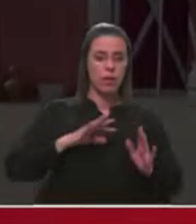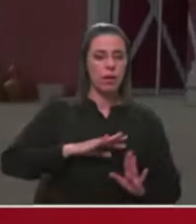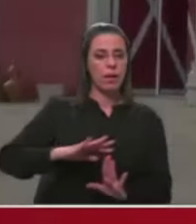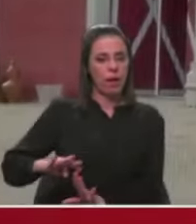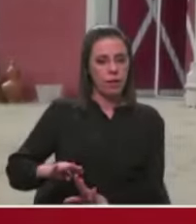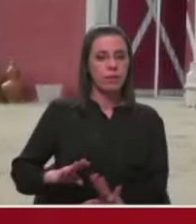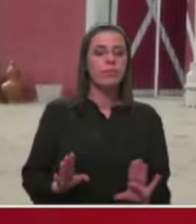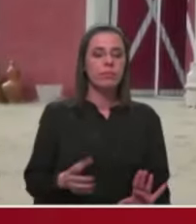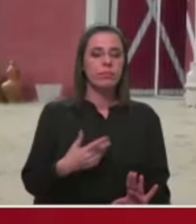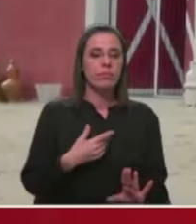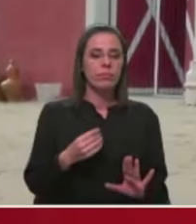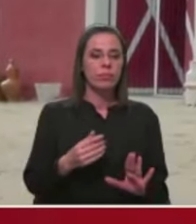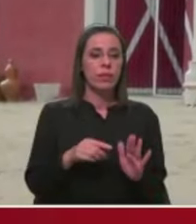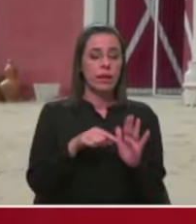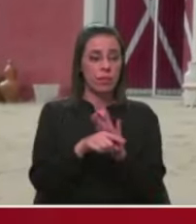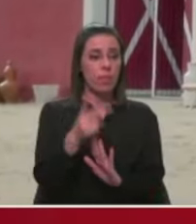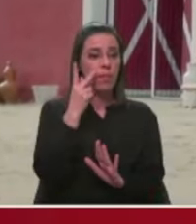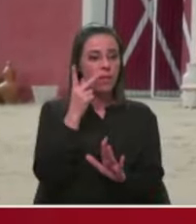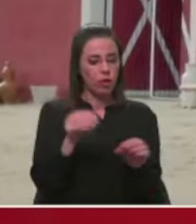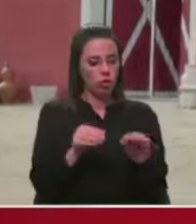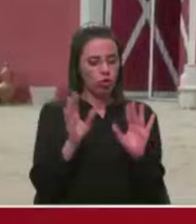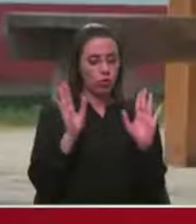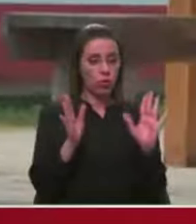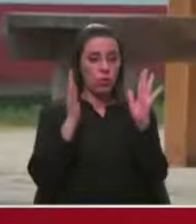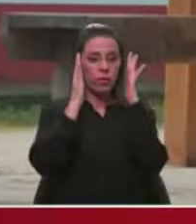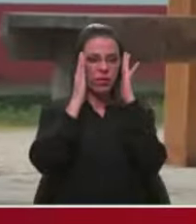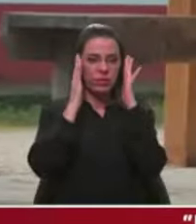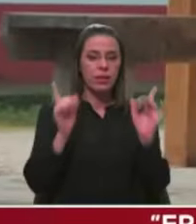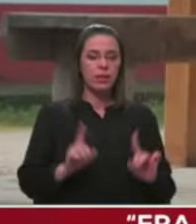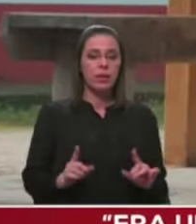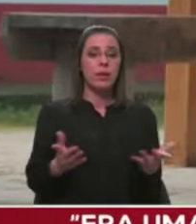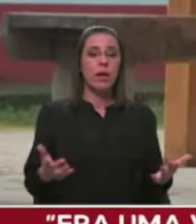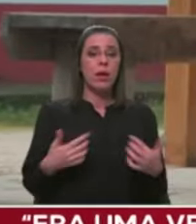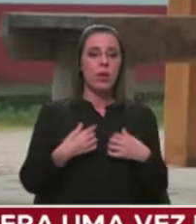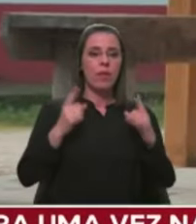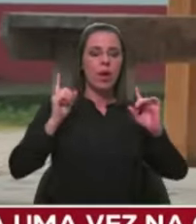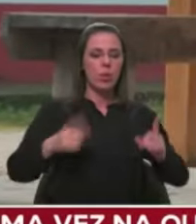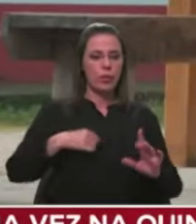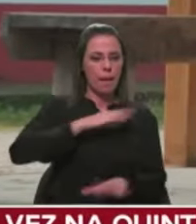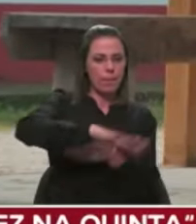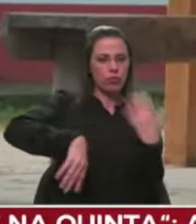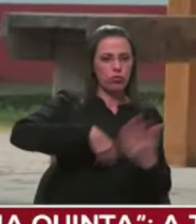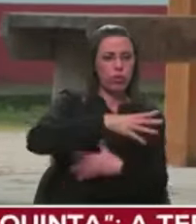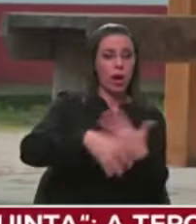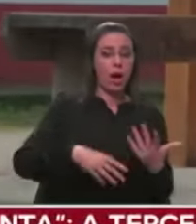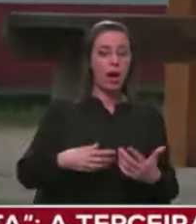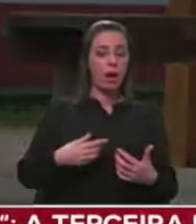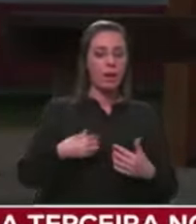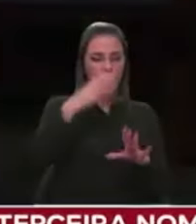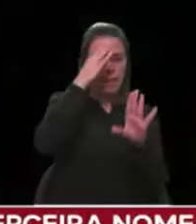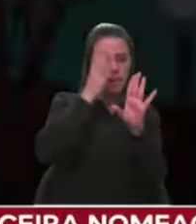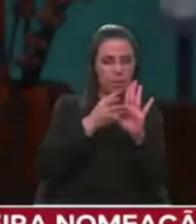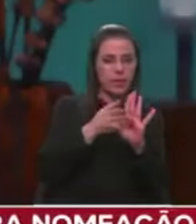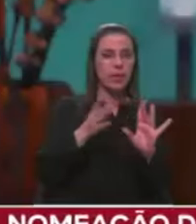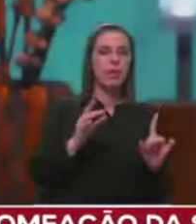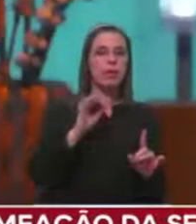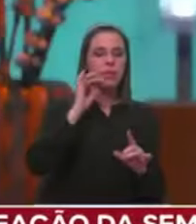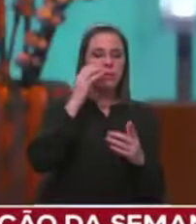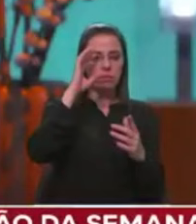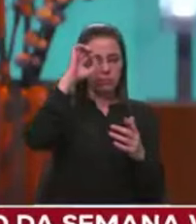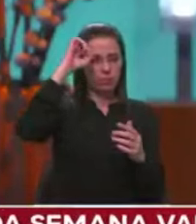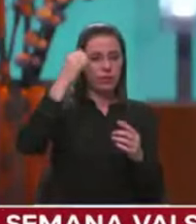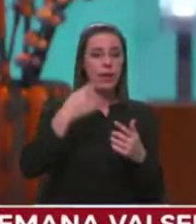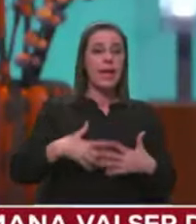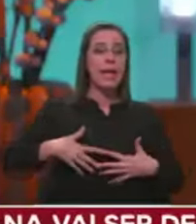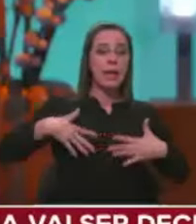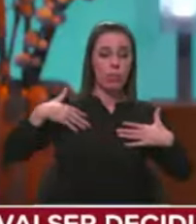fora. Fui muito para lá para viver o jogo. E não tanto para... eu estava a começar já a misturar tudo. A minha parte psicológica ficou completamente abalada, a minha